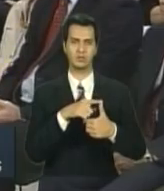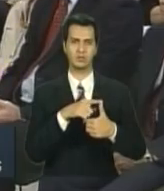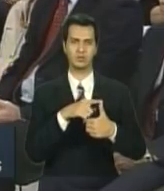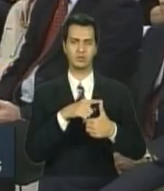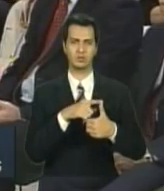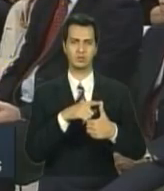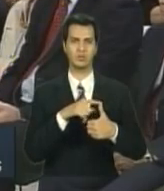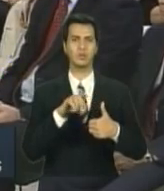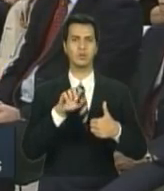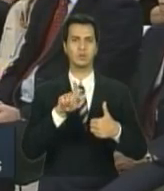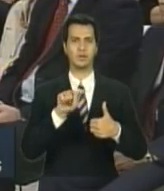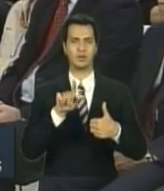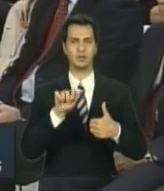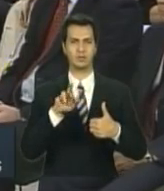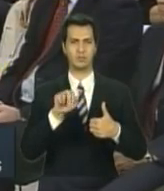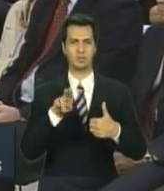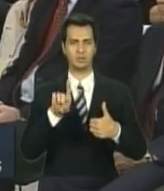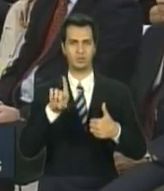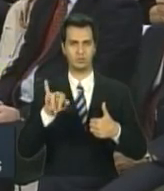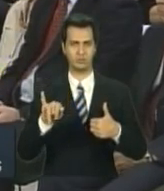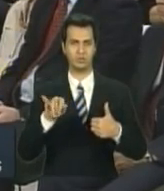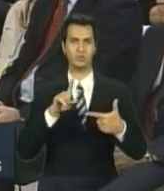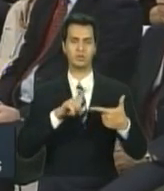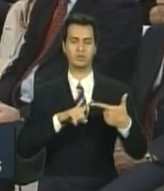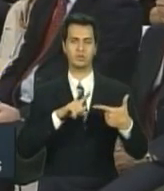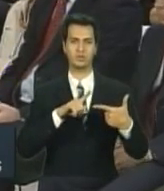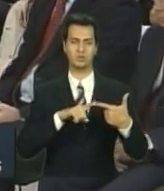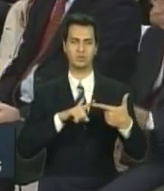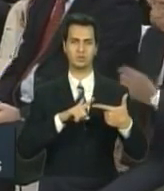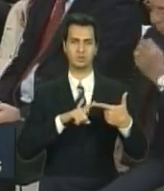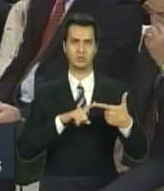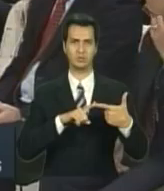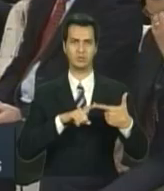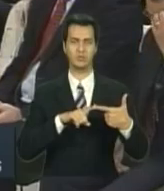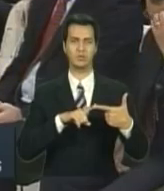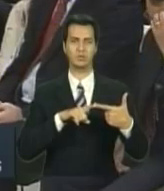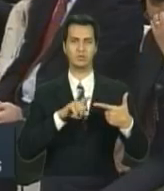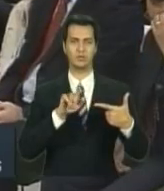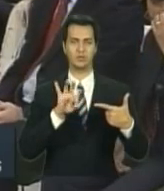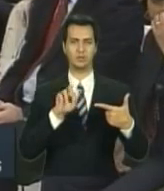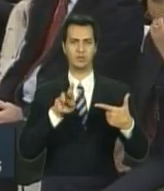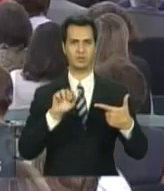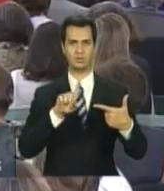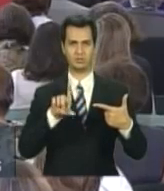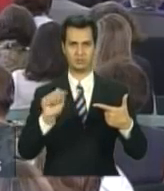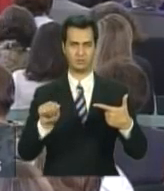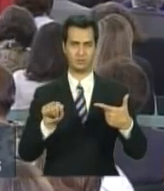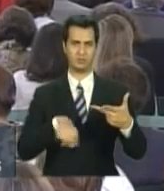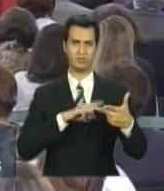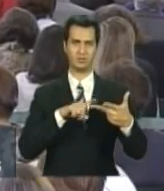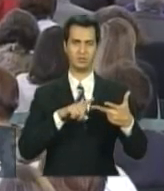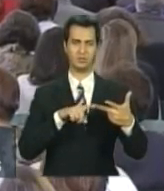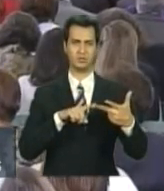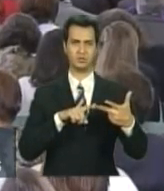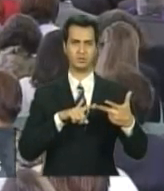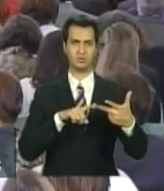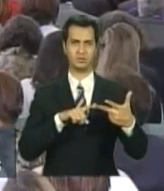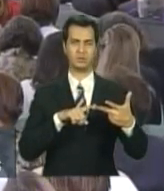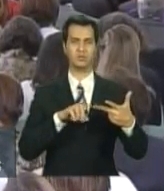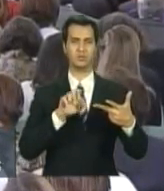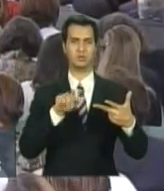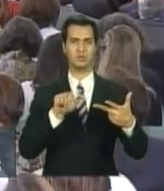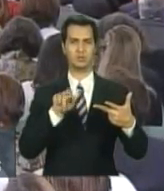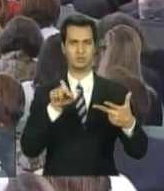da Previdência Social, Garibaldi Alves, do Desenvolvimento Social e Combate à Fome, Tereza Campelo, da